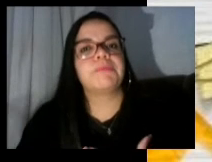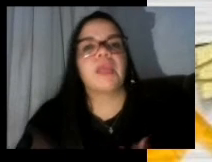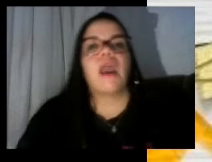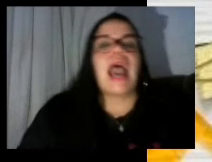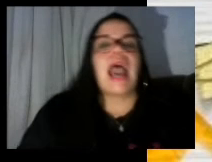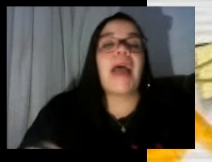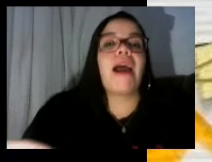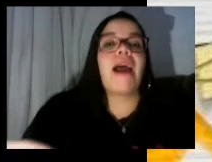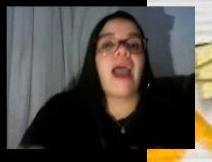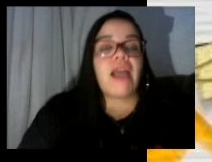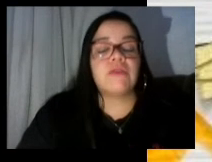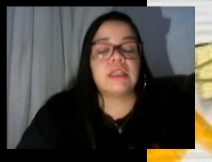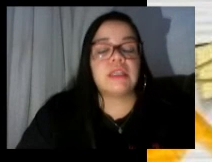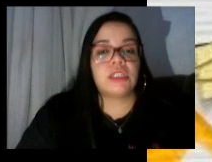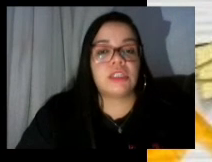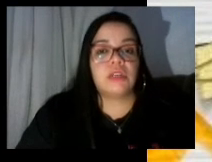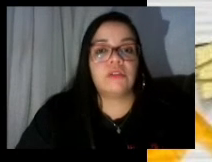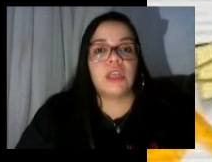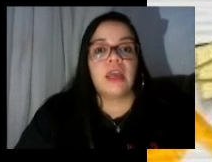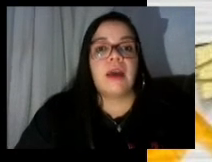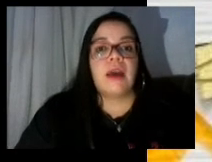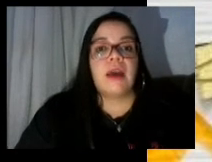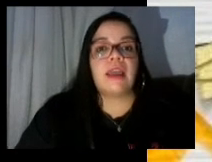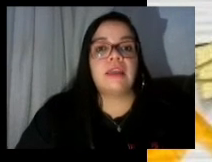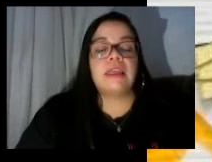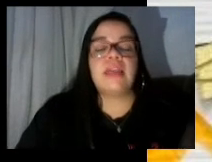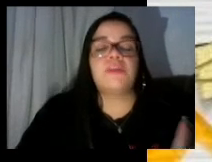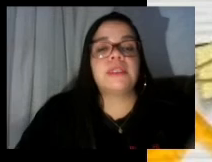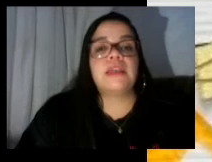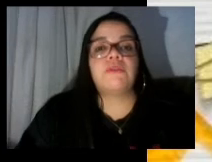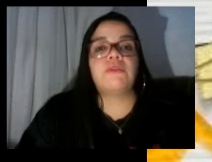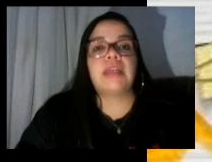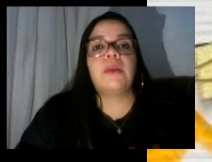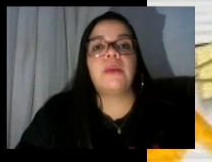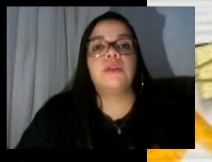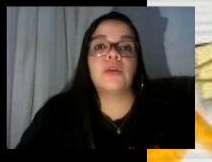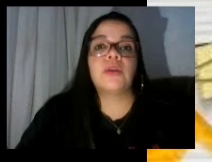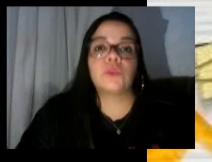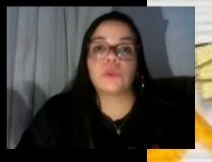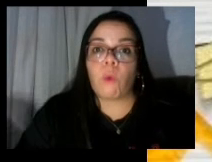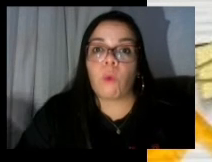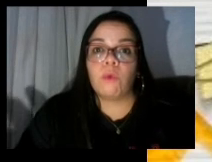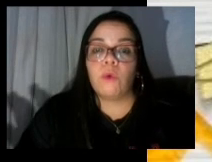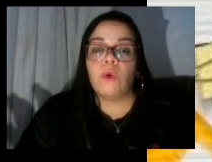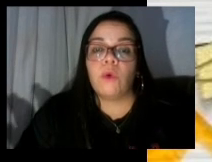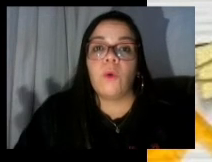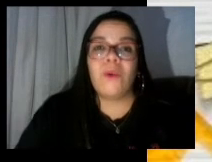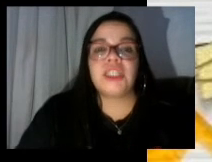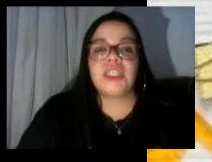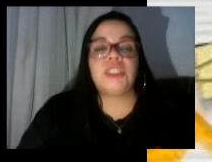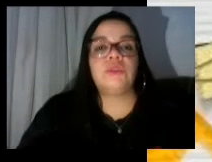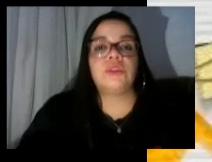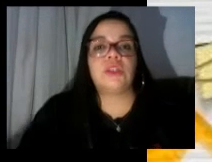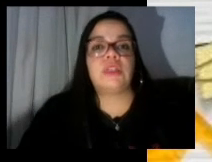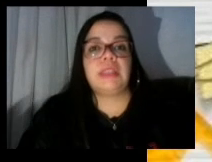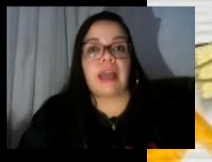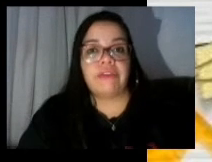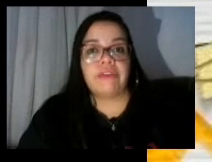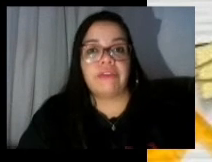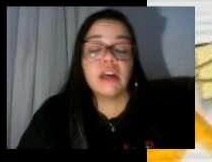ruim, amarravam esses negros e eles precisavam ficar olhando para o sol. O castigo